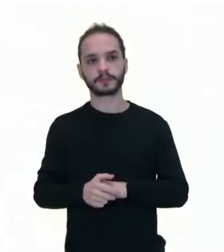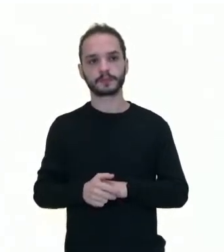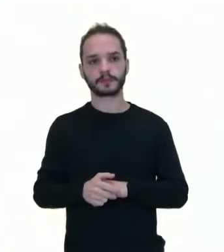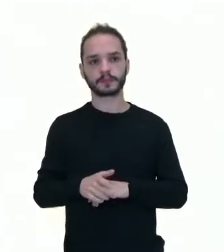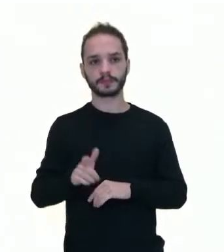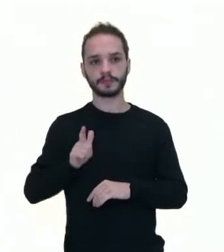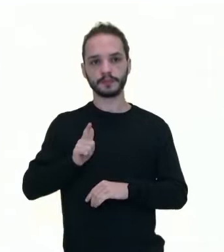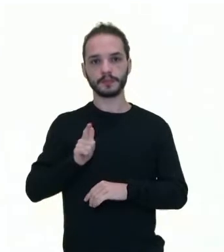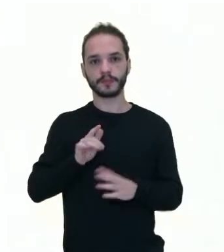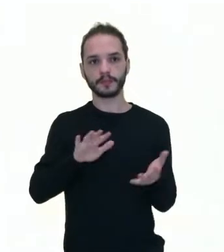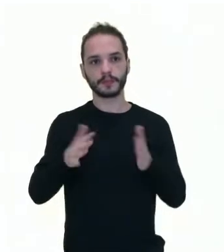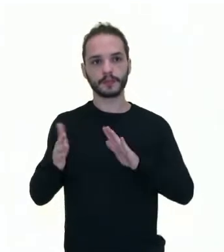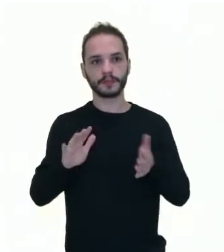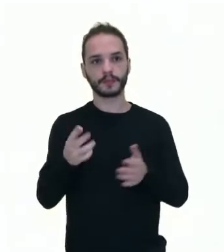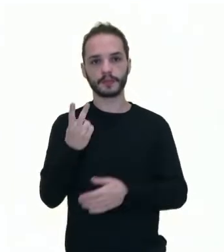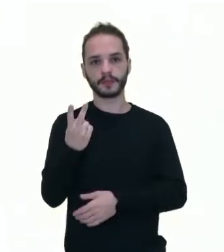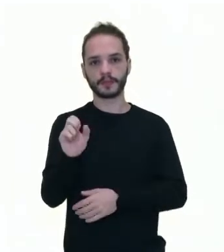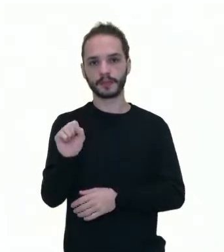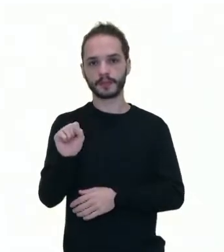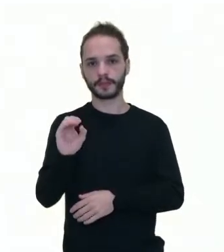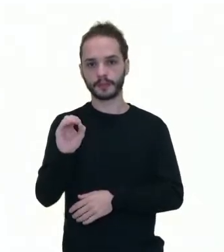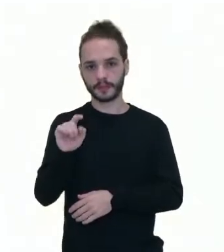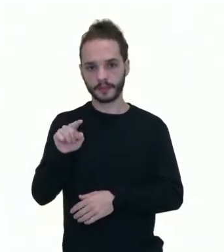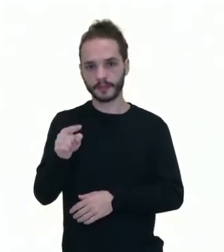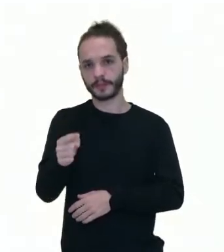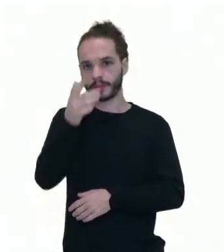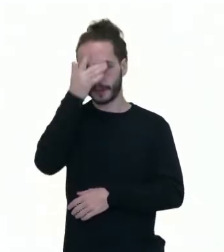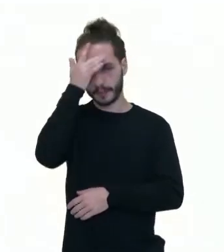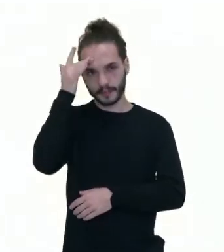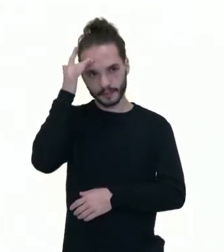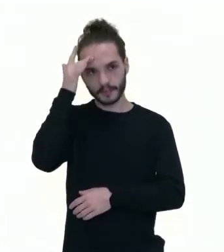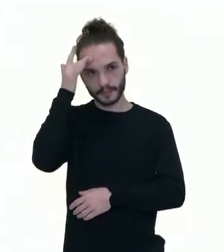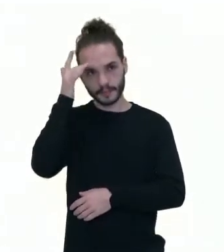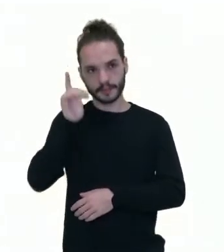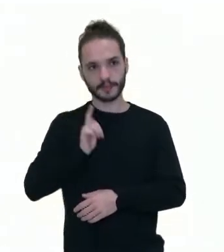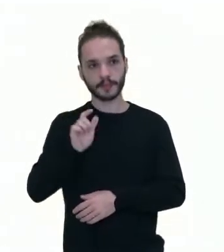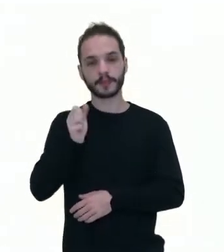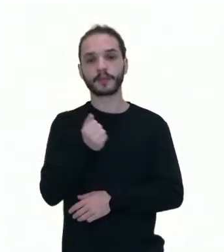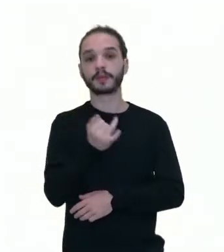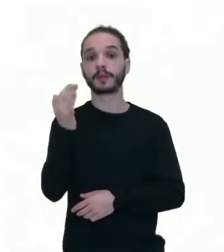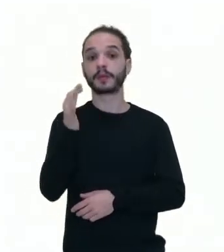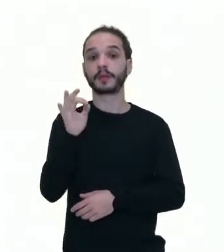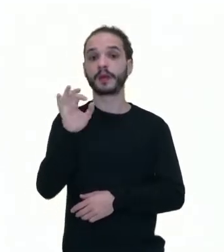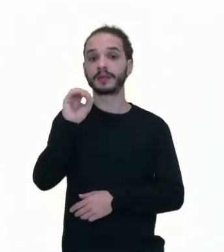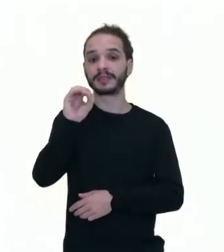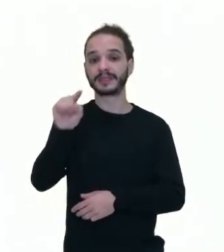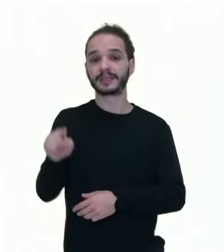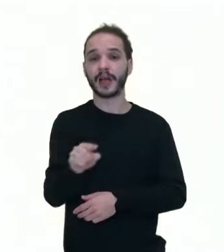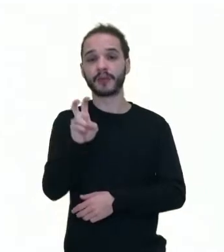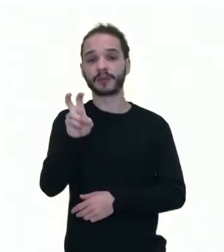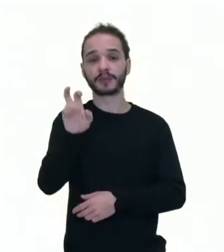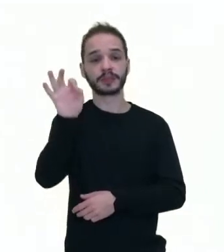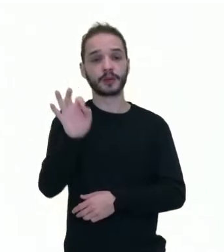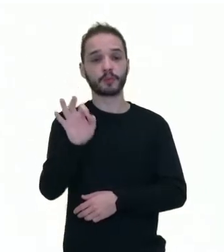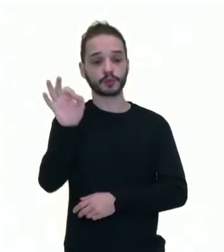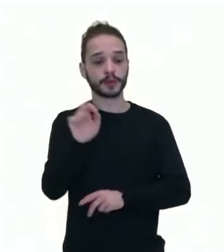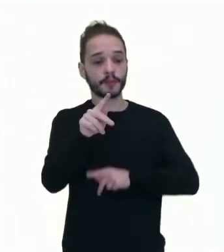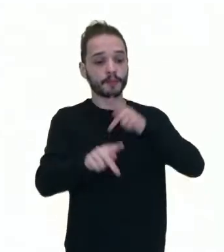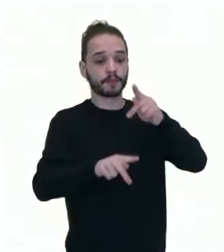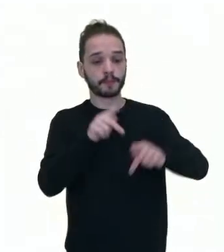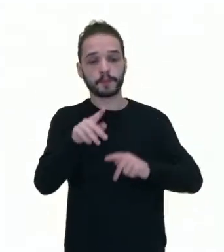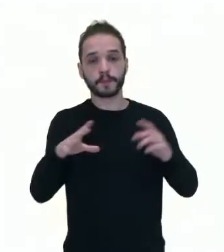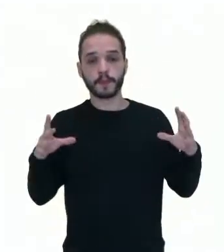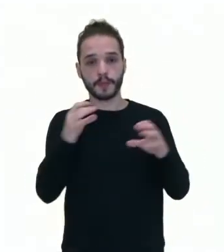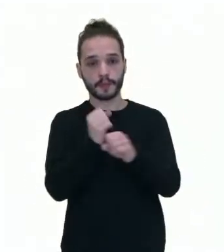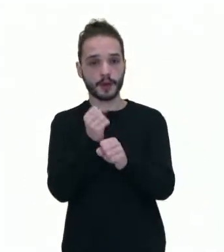né? E a porcentagem de quantidade era 0,5 da população de toda